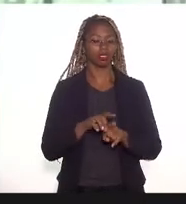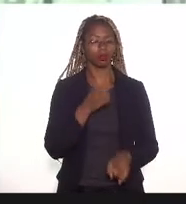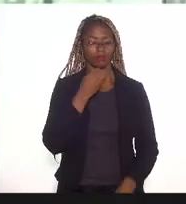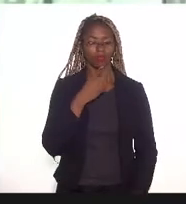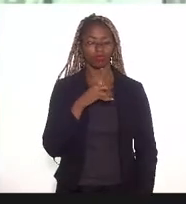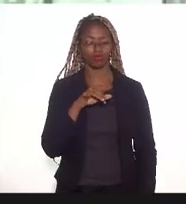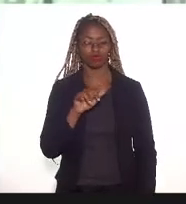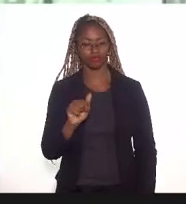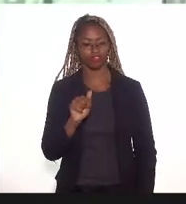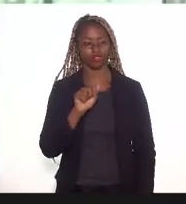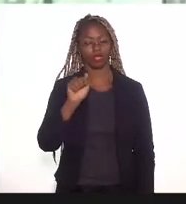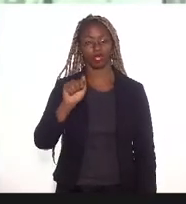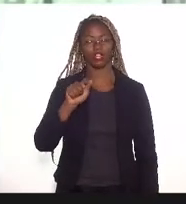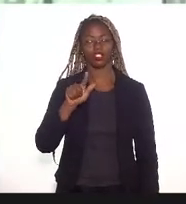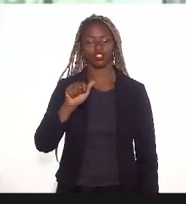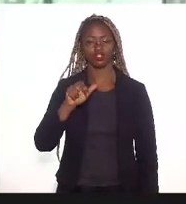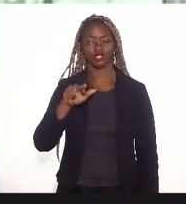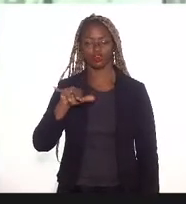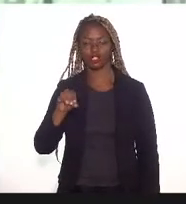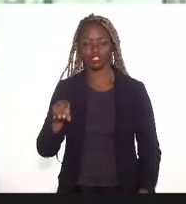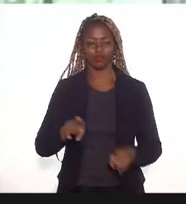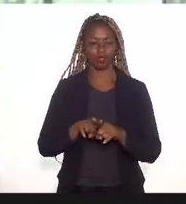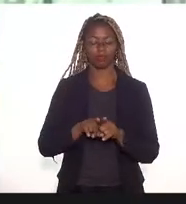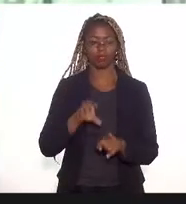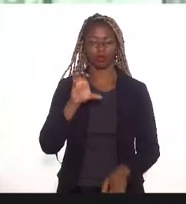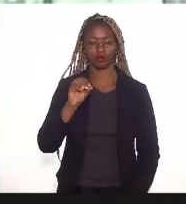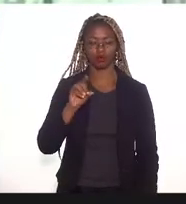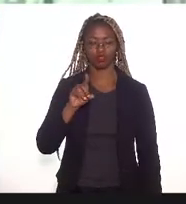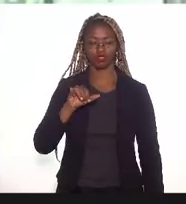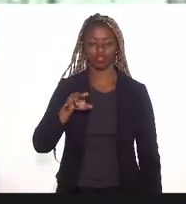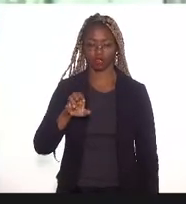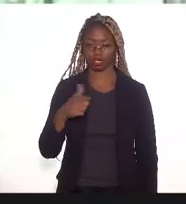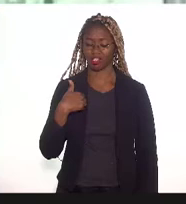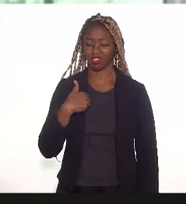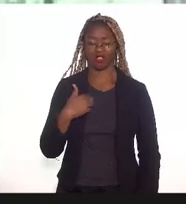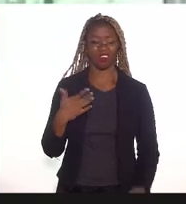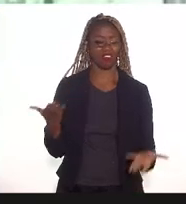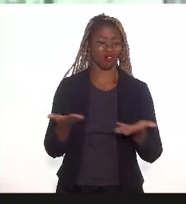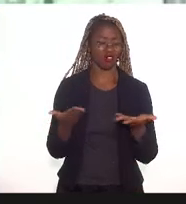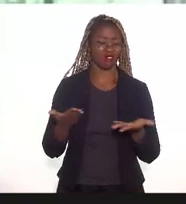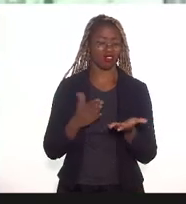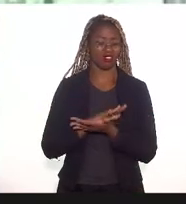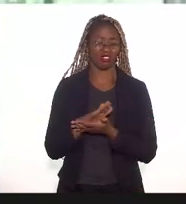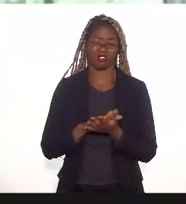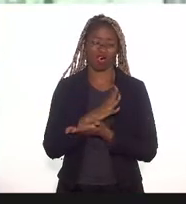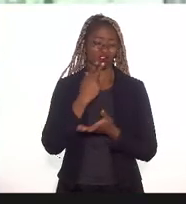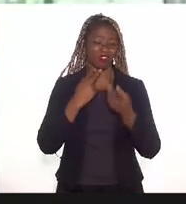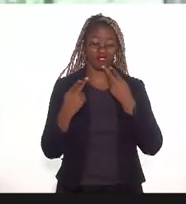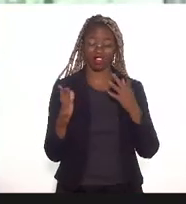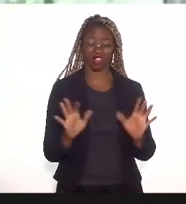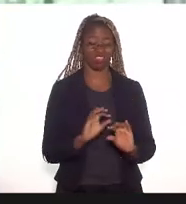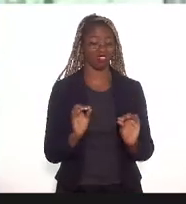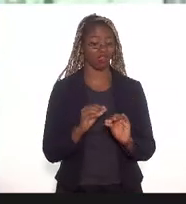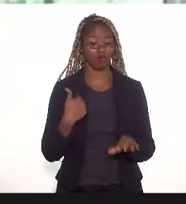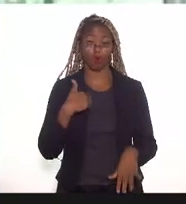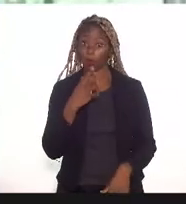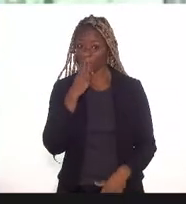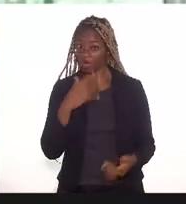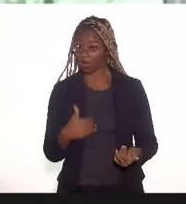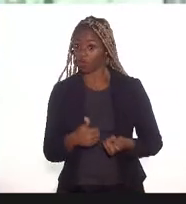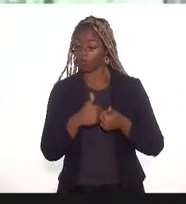AGRIO. Nada a falar, não, deputado, estou acompanhando mais os trabalhos para poder